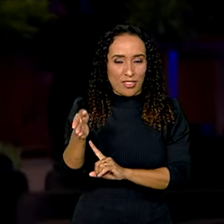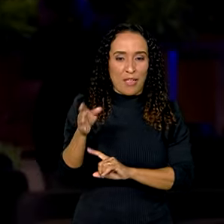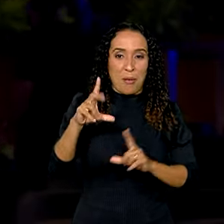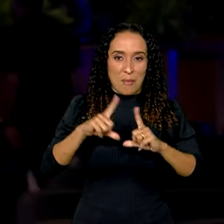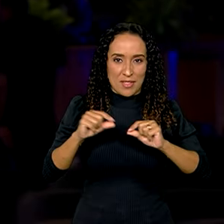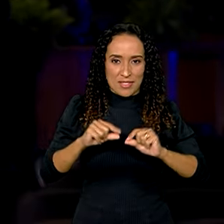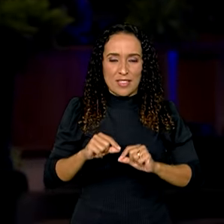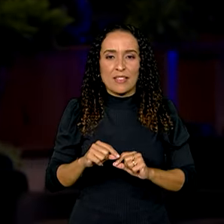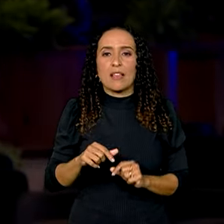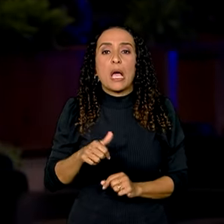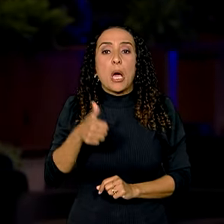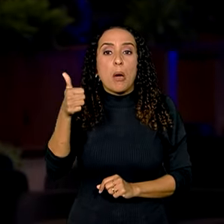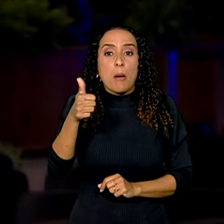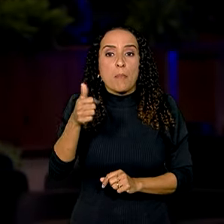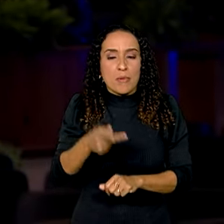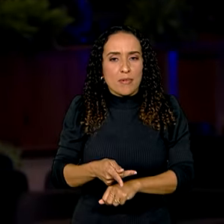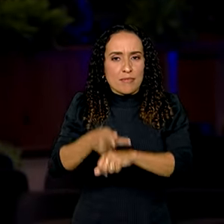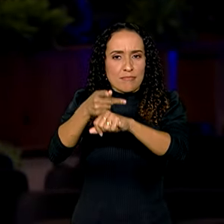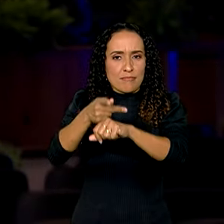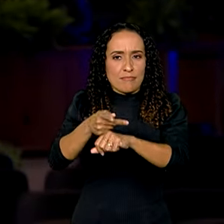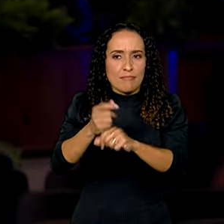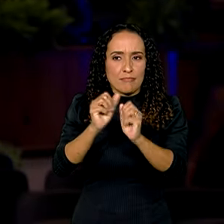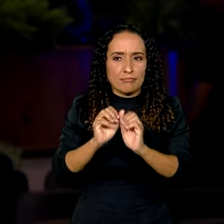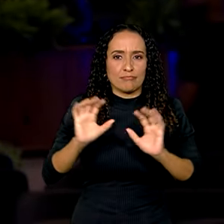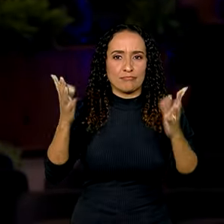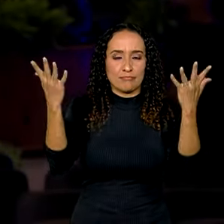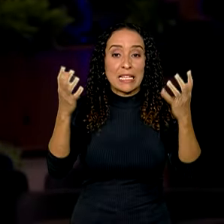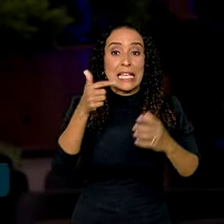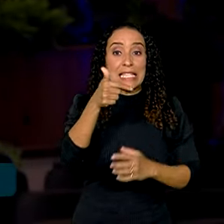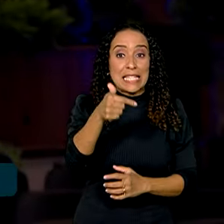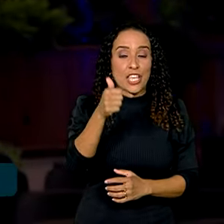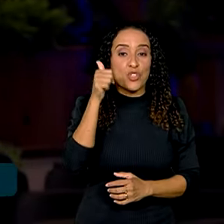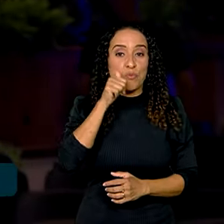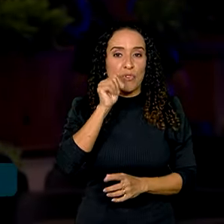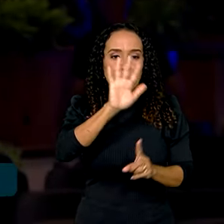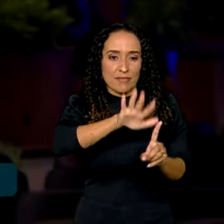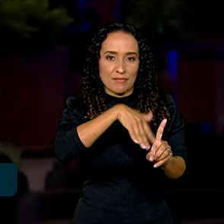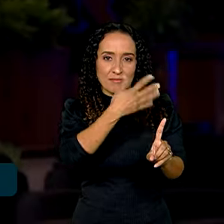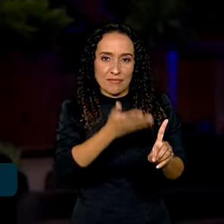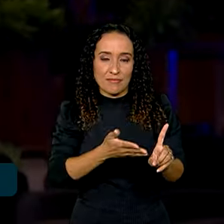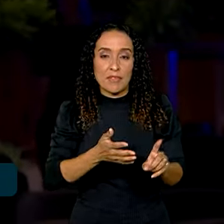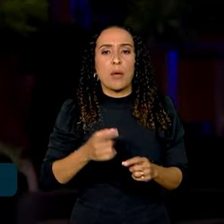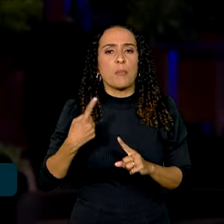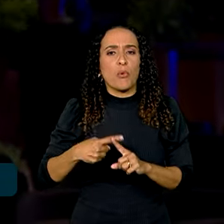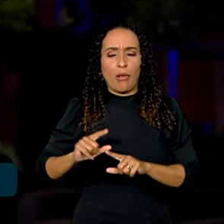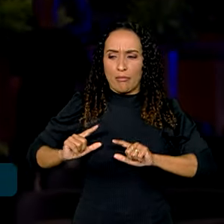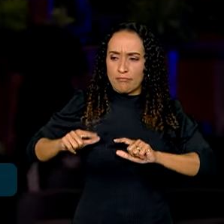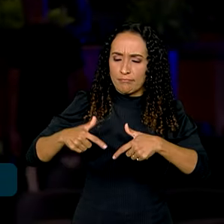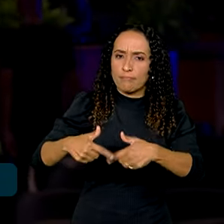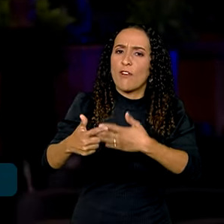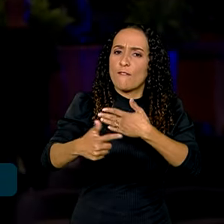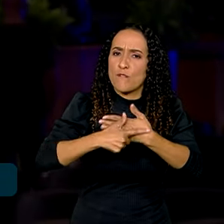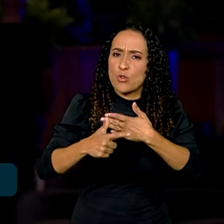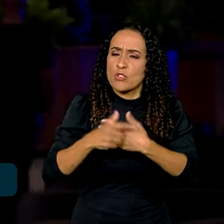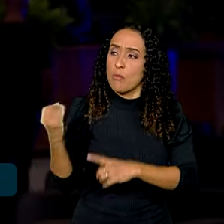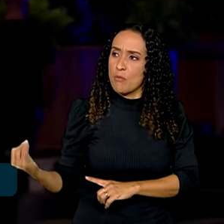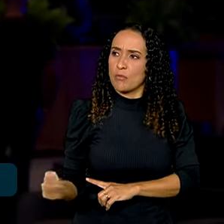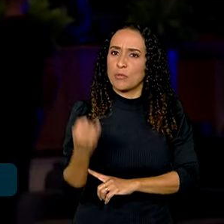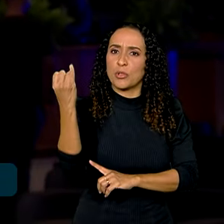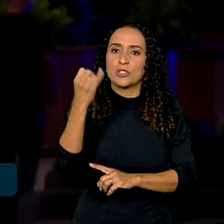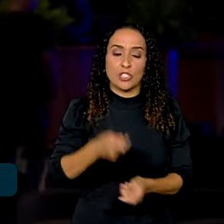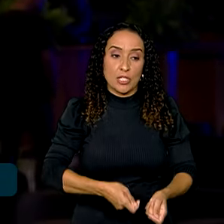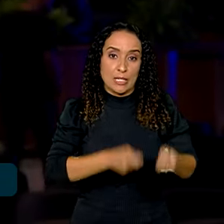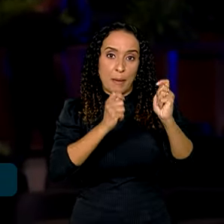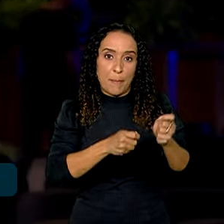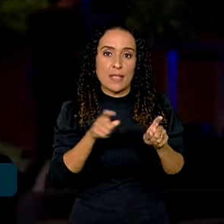E nesta primeira edição do prêmio, 7 mulheres foram homenageadas por exercerem um papel importante na